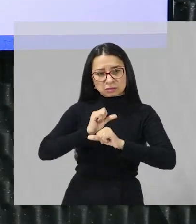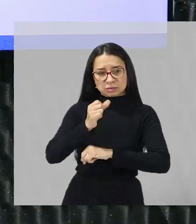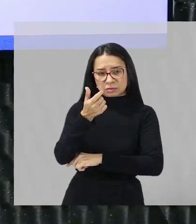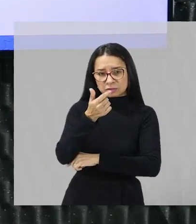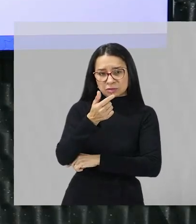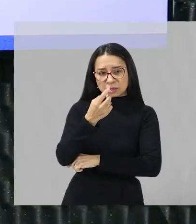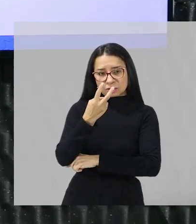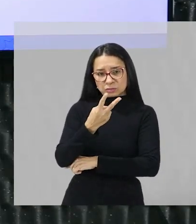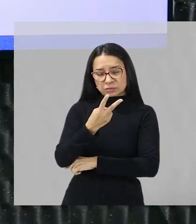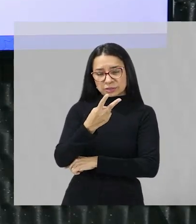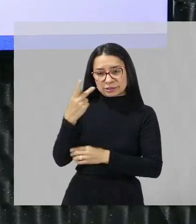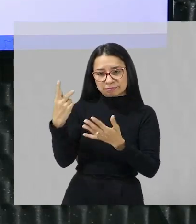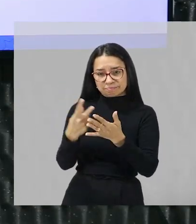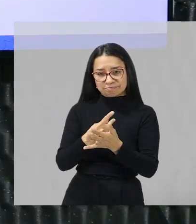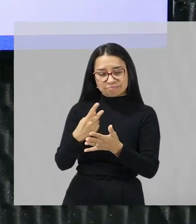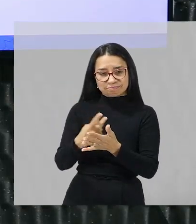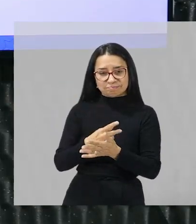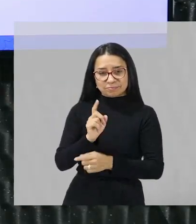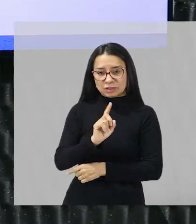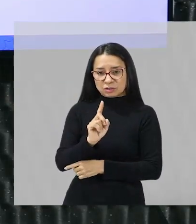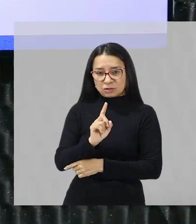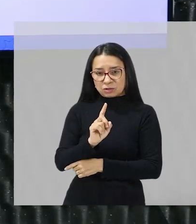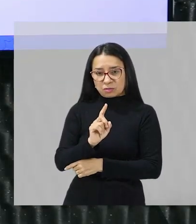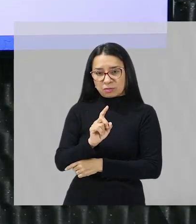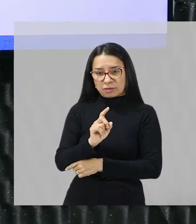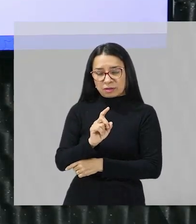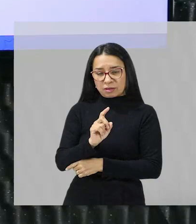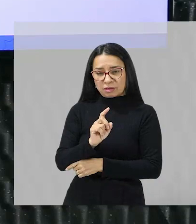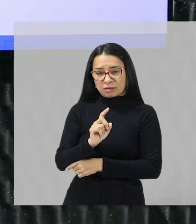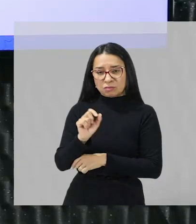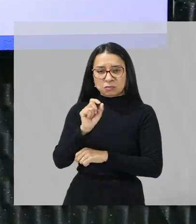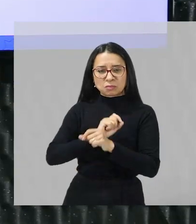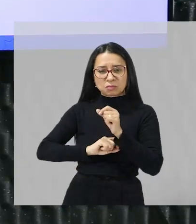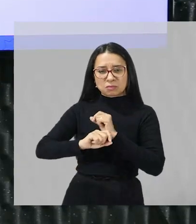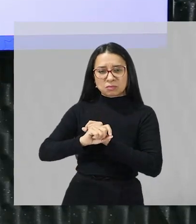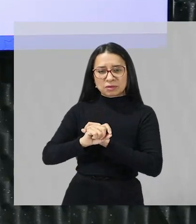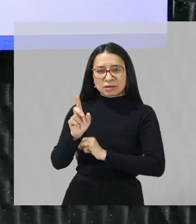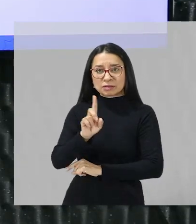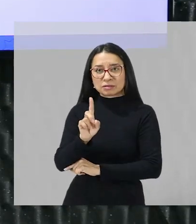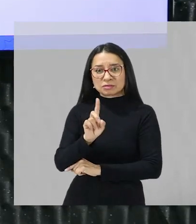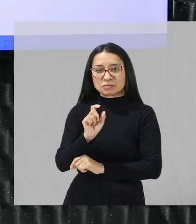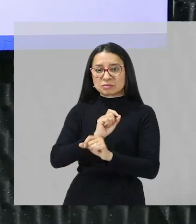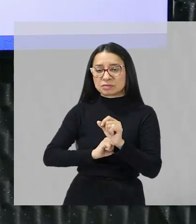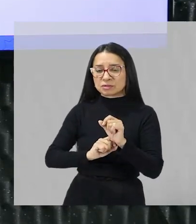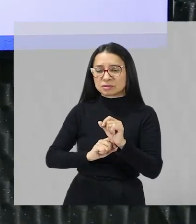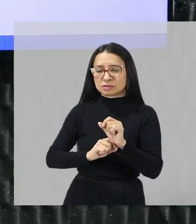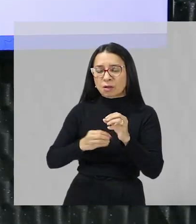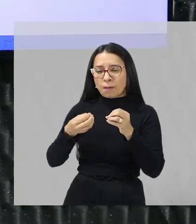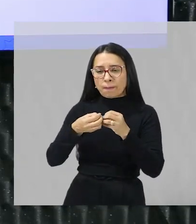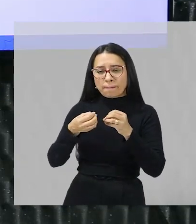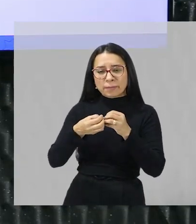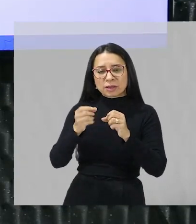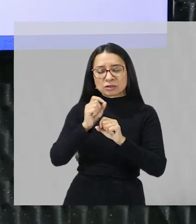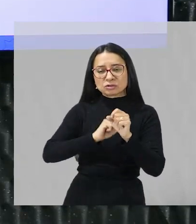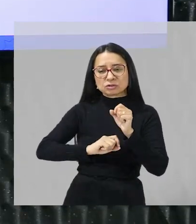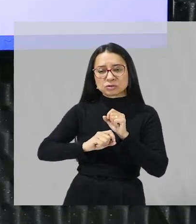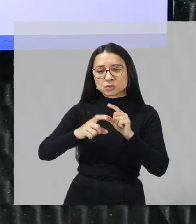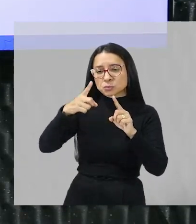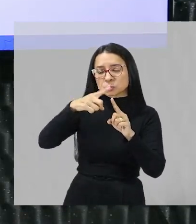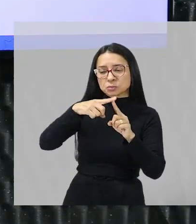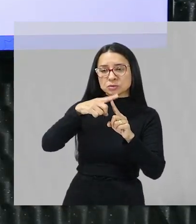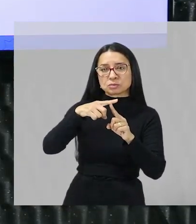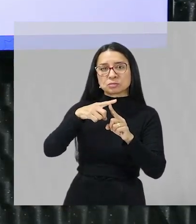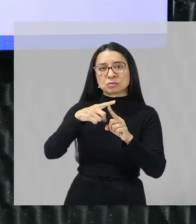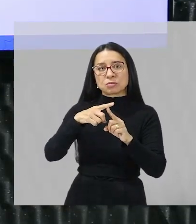errada. Não é negativamente em relação a quem se aproxima do padrão, mas é negativamente sobre quem se